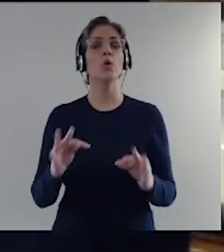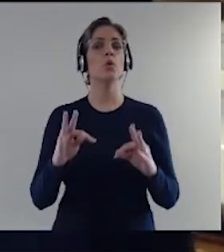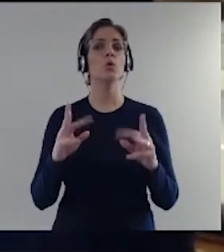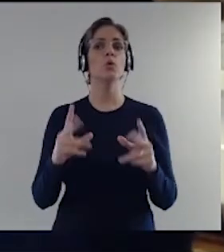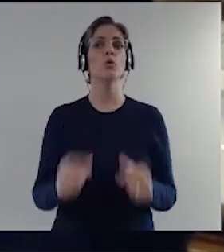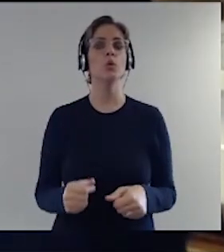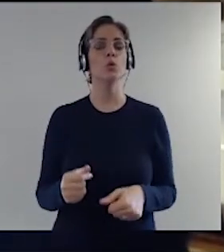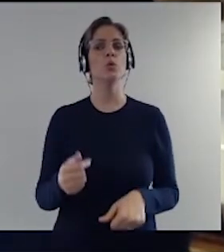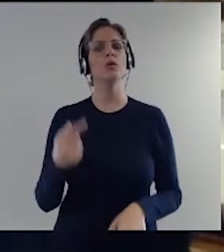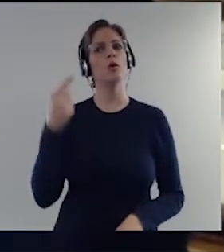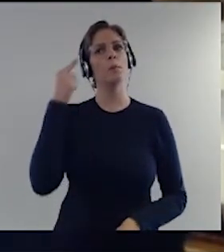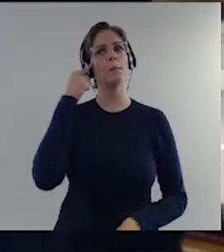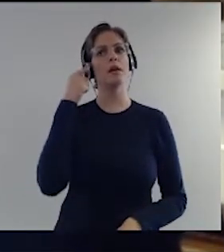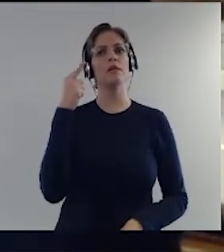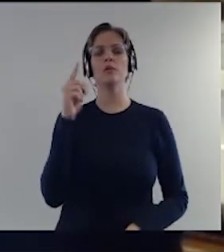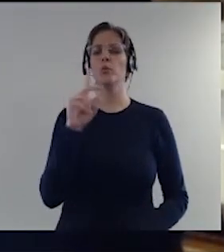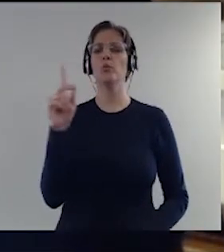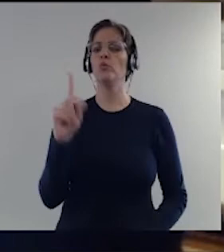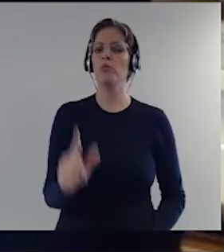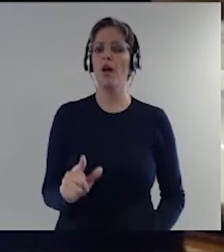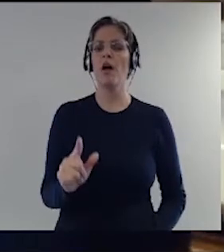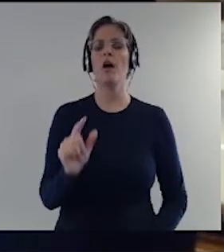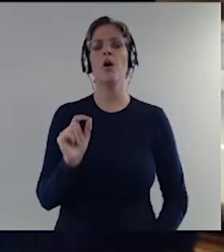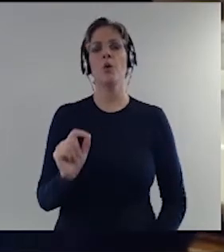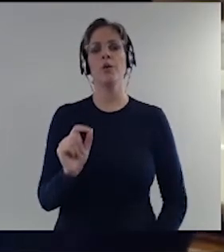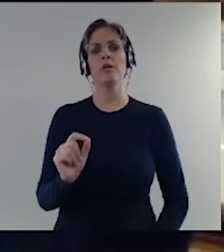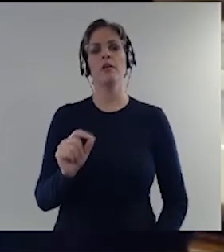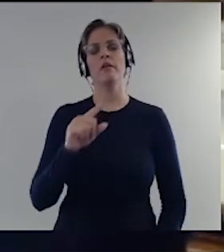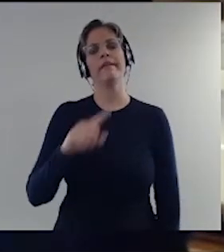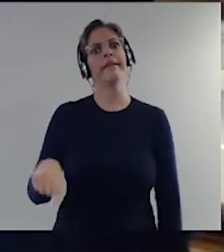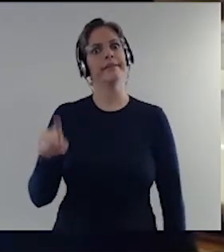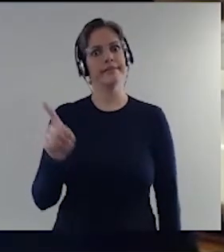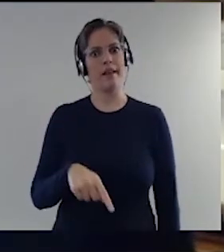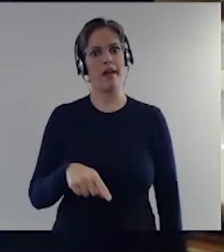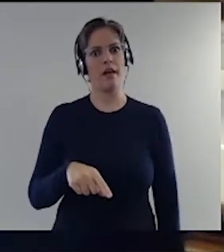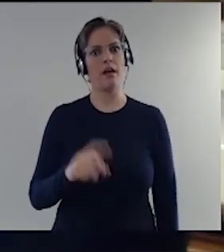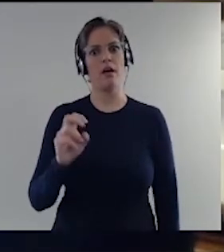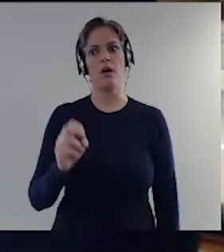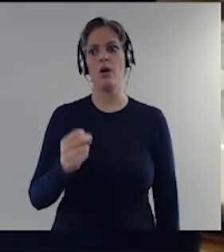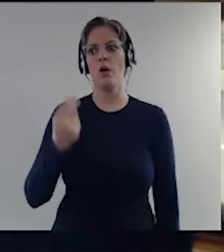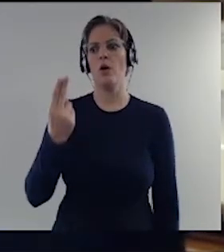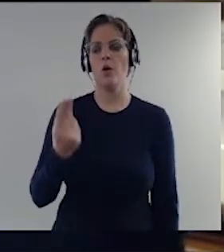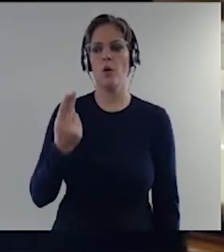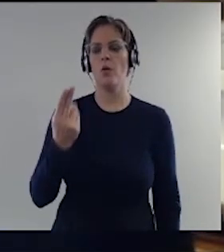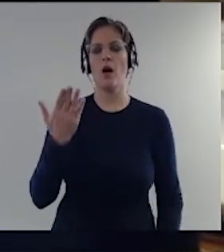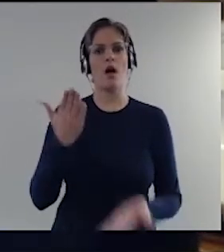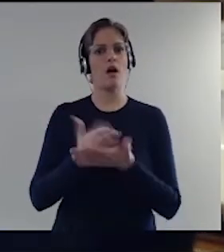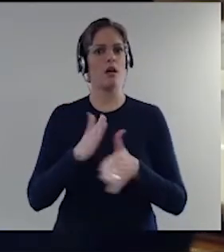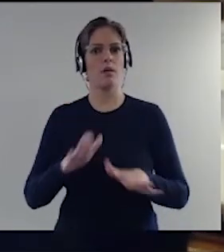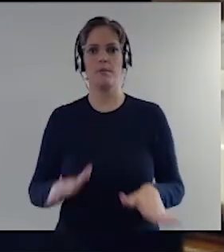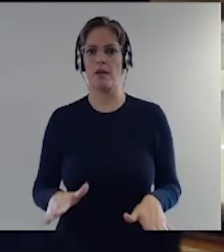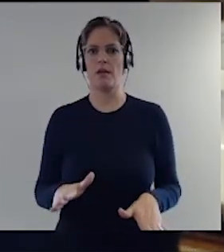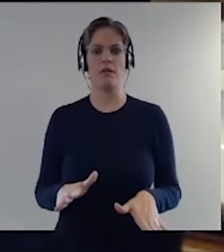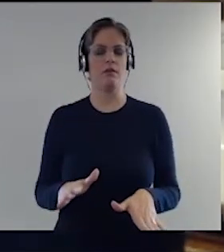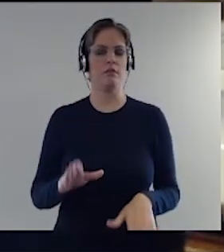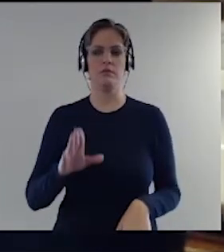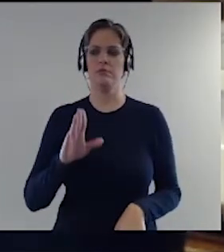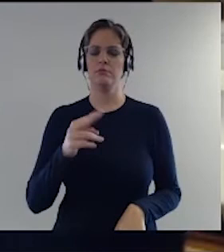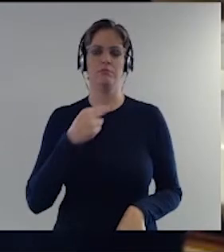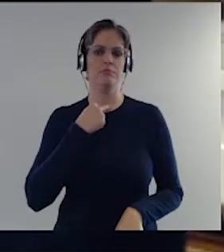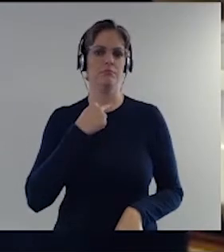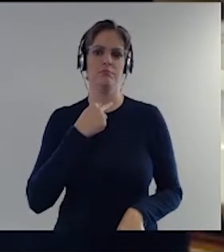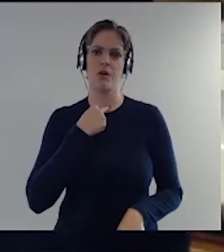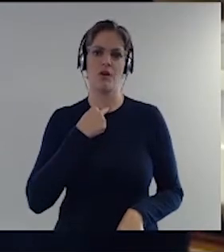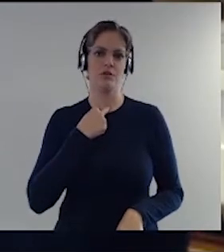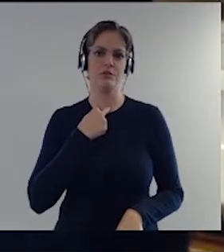admitir é que realmente se passasse a revogar ou a ideia de vingar a possibilidade de